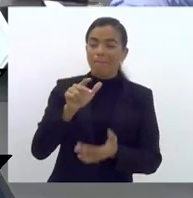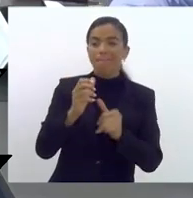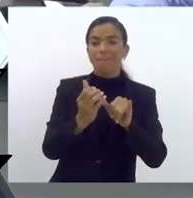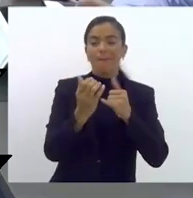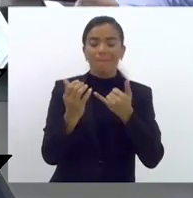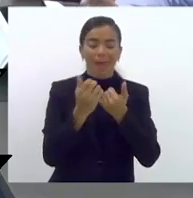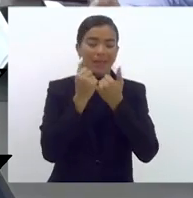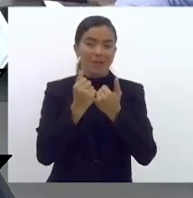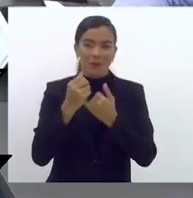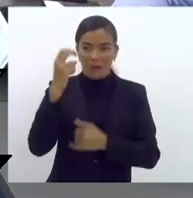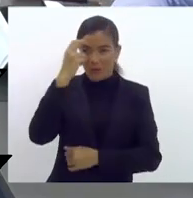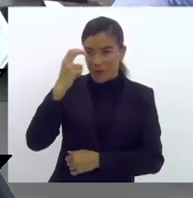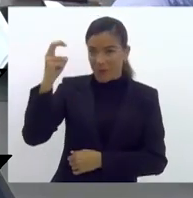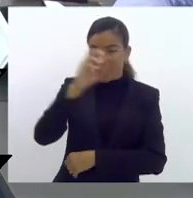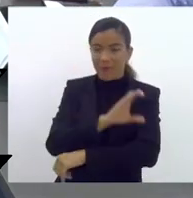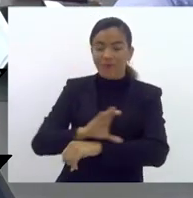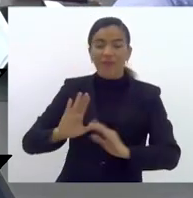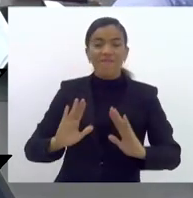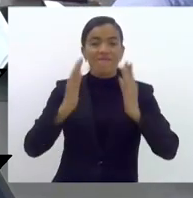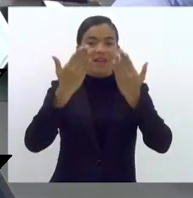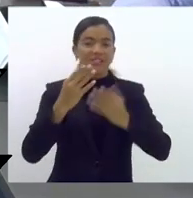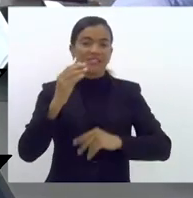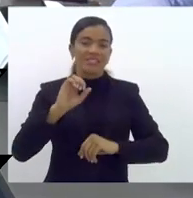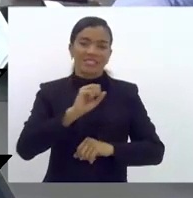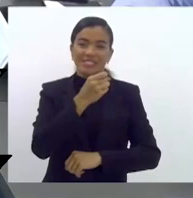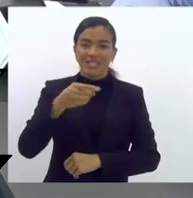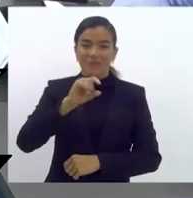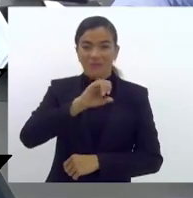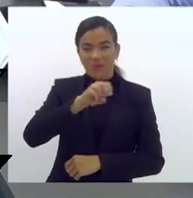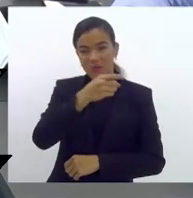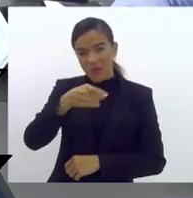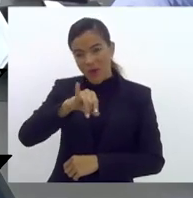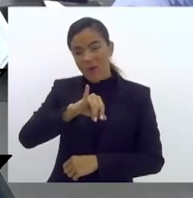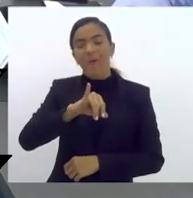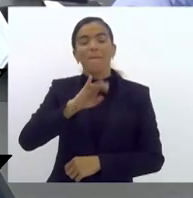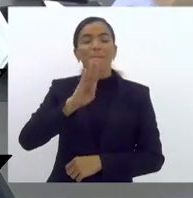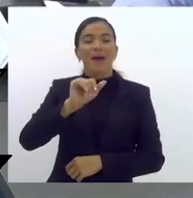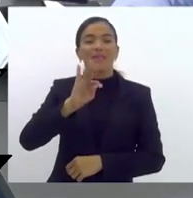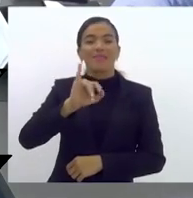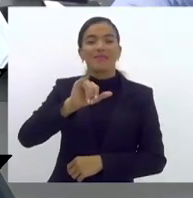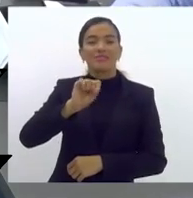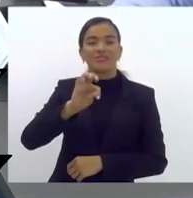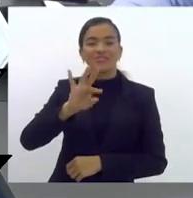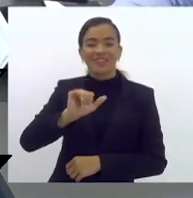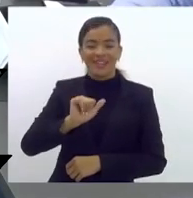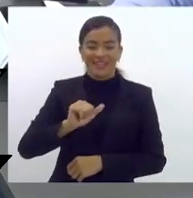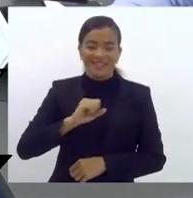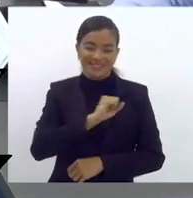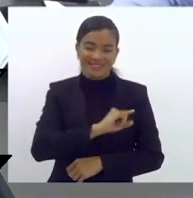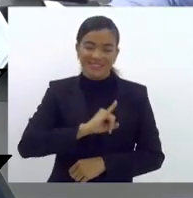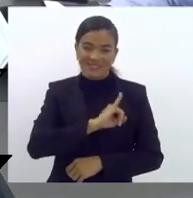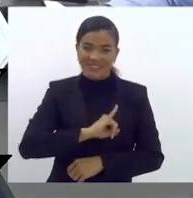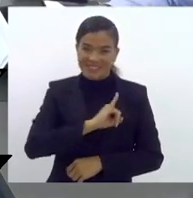imaterial do Estado do Rio de Janeiro a festa de São João Batista em Itaboraí eu não tinha visto